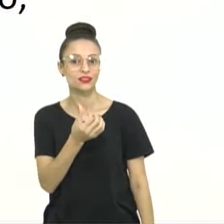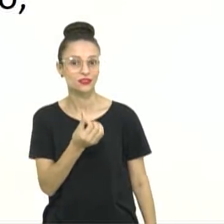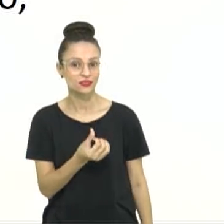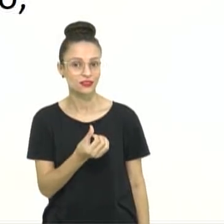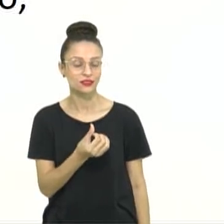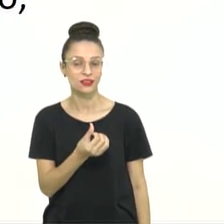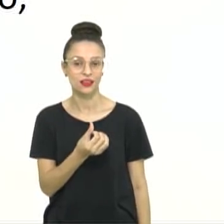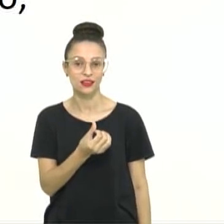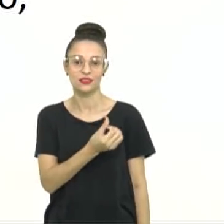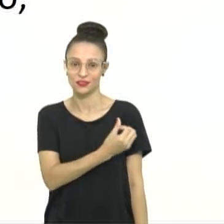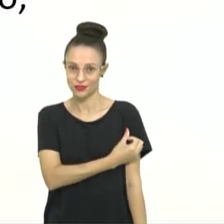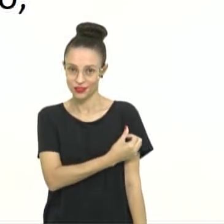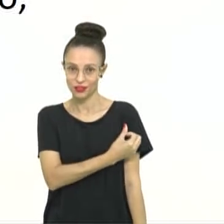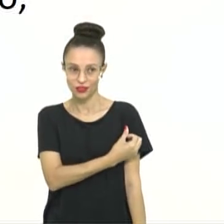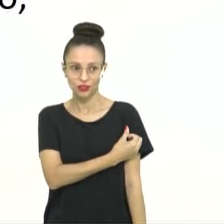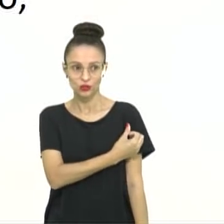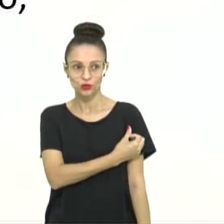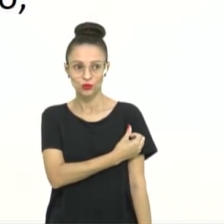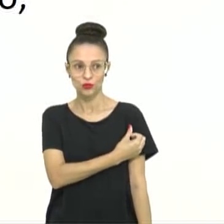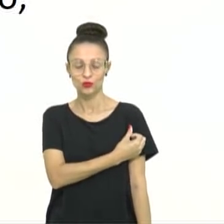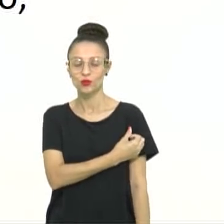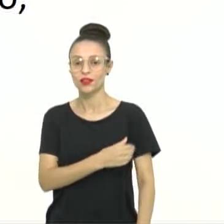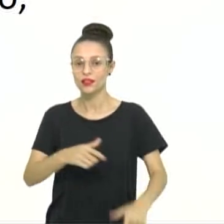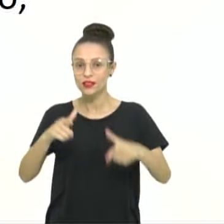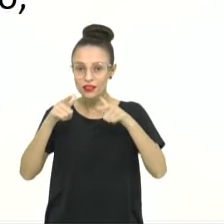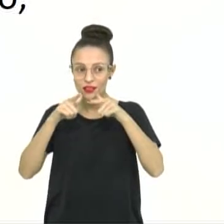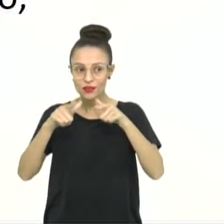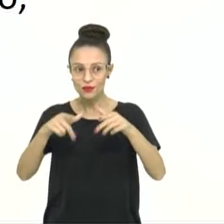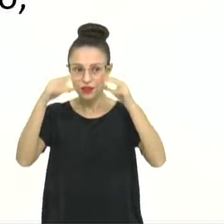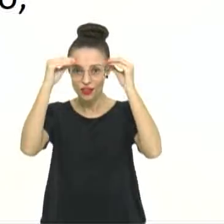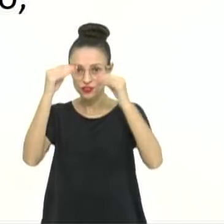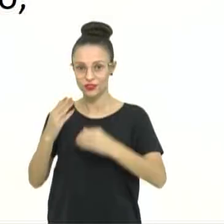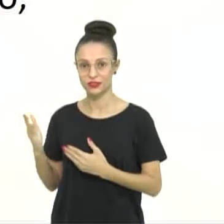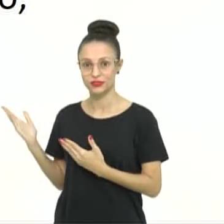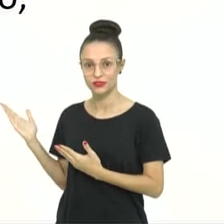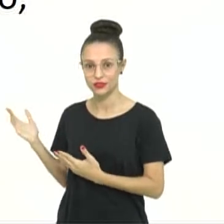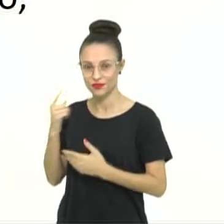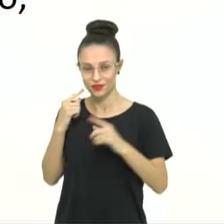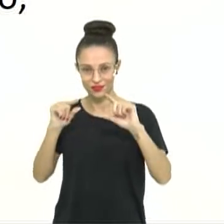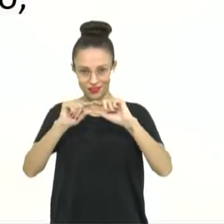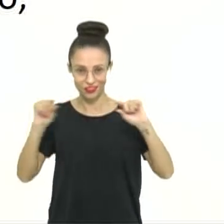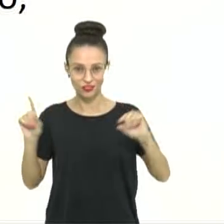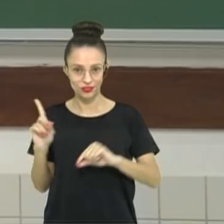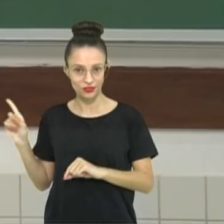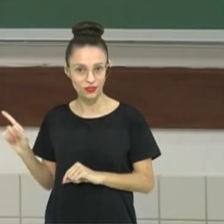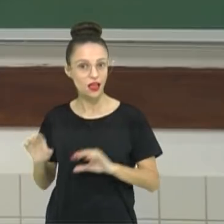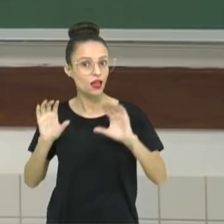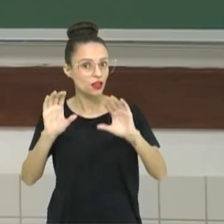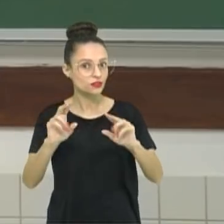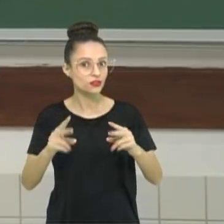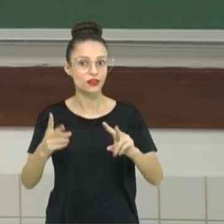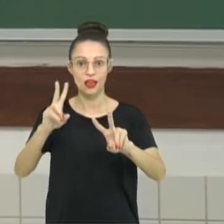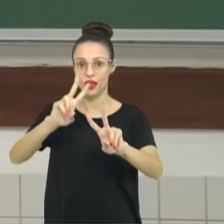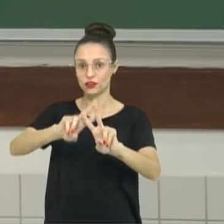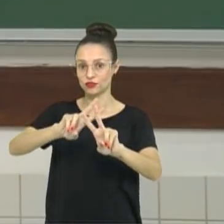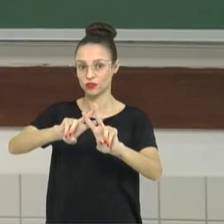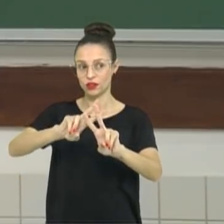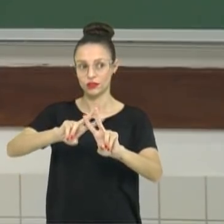6 ano, que é o 6º ano, 6 ano linguagens, tá certo? Essa é a hashtag.